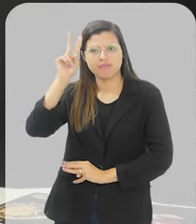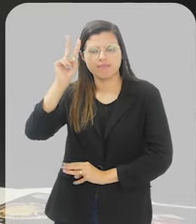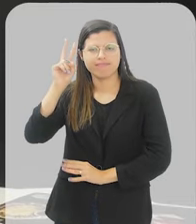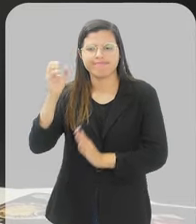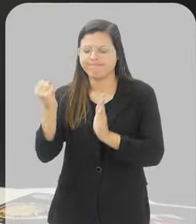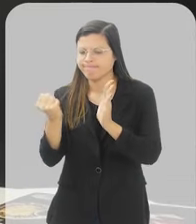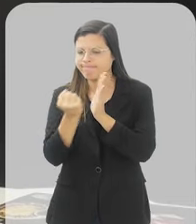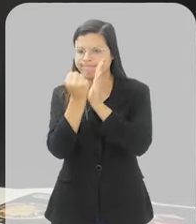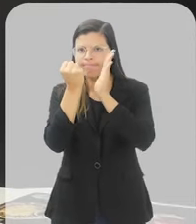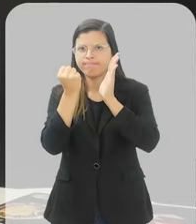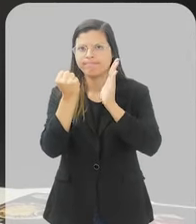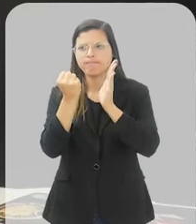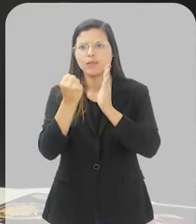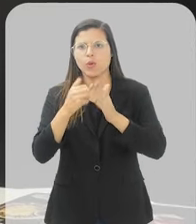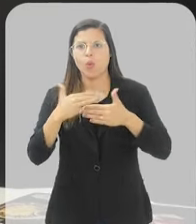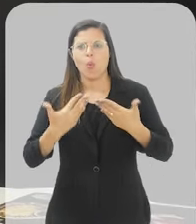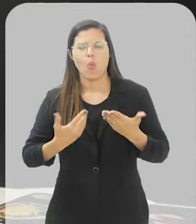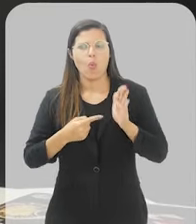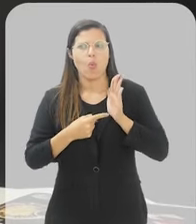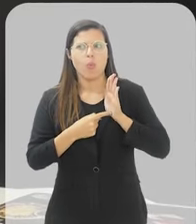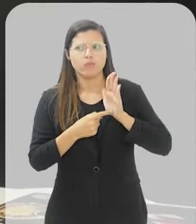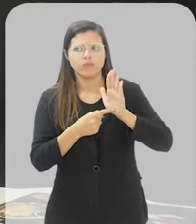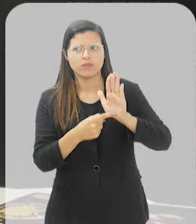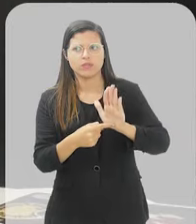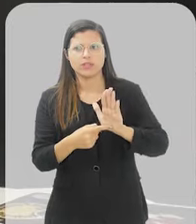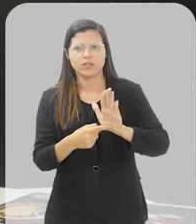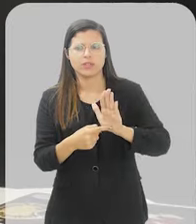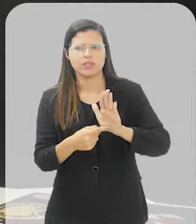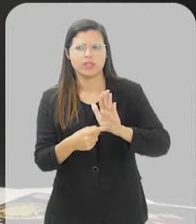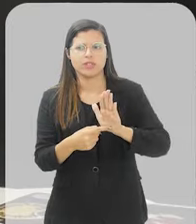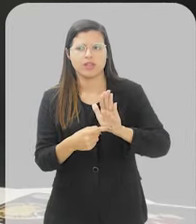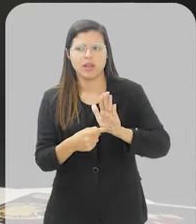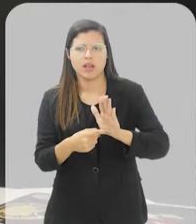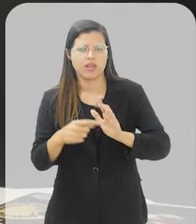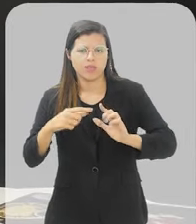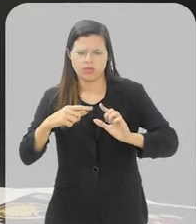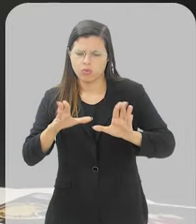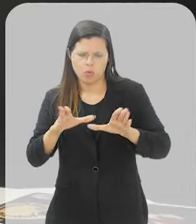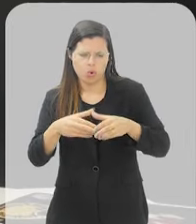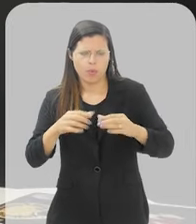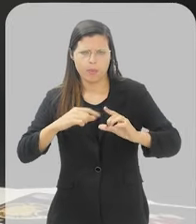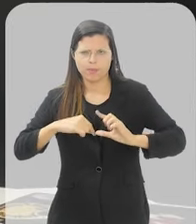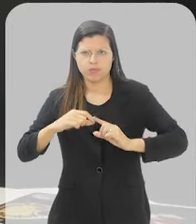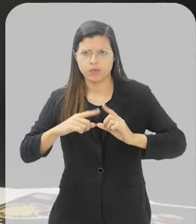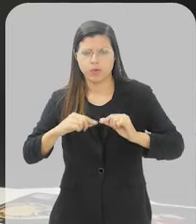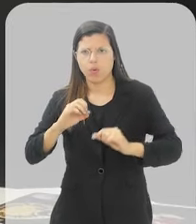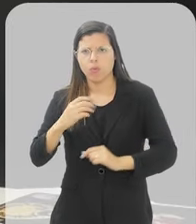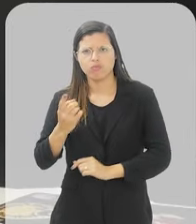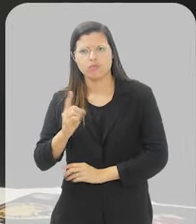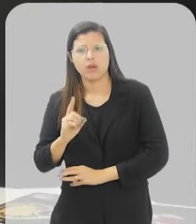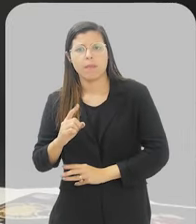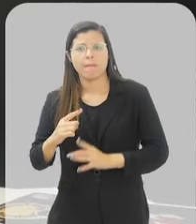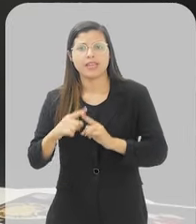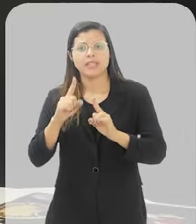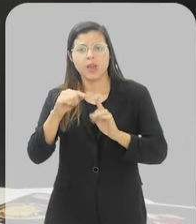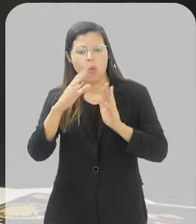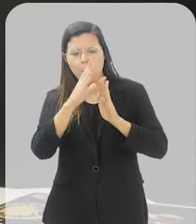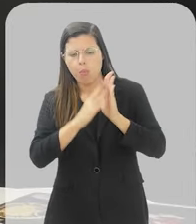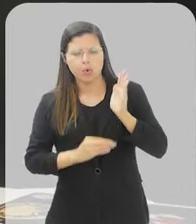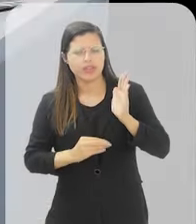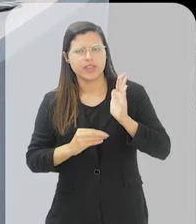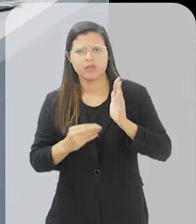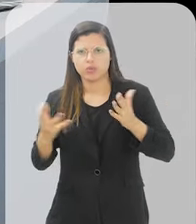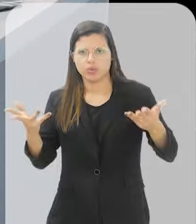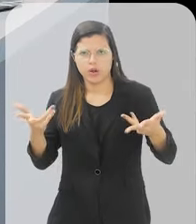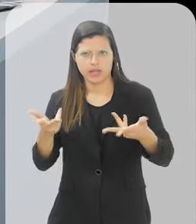lembrando, né? E qual destaque, estando na mocidade ou não, para você é um grande exemplo de qualidade?